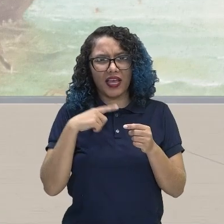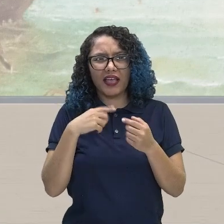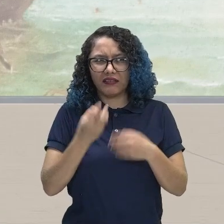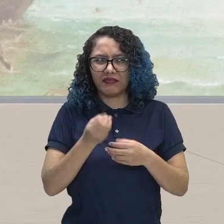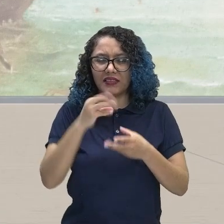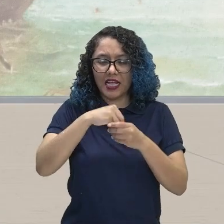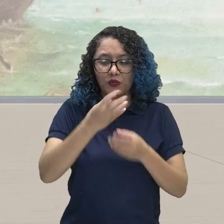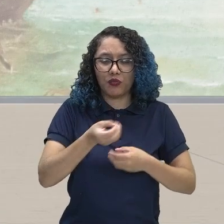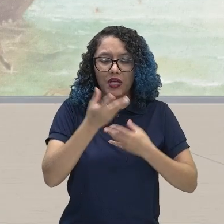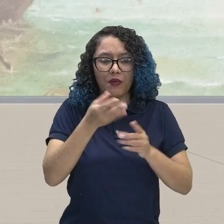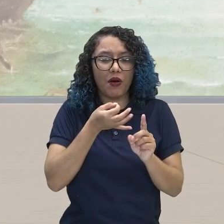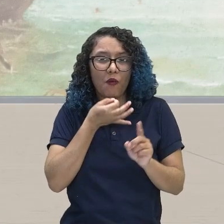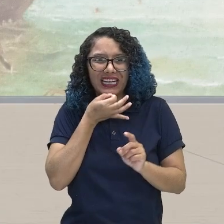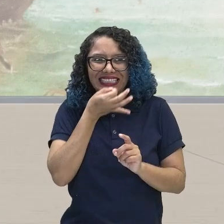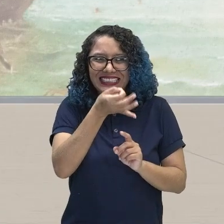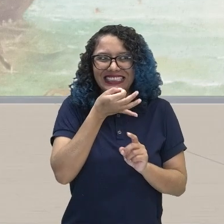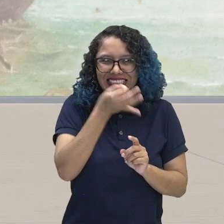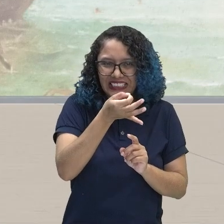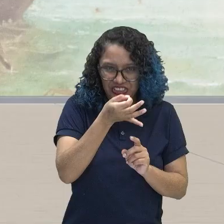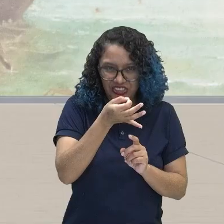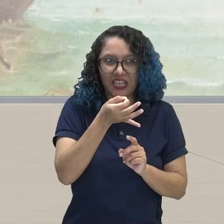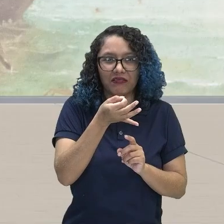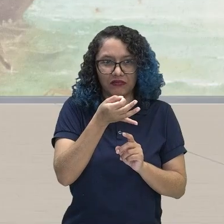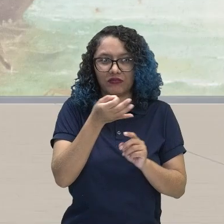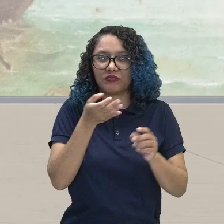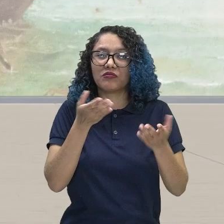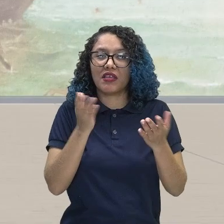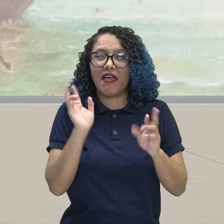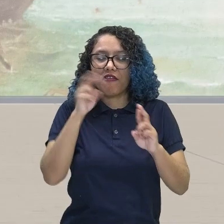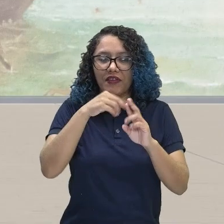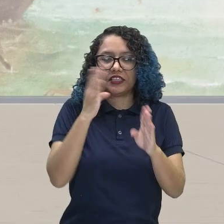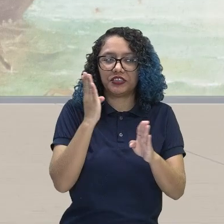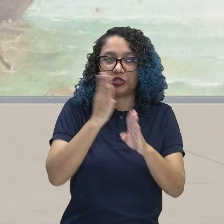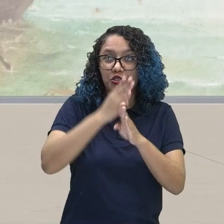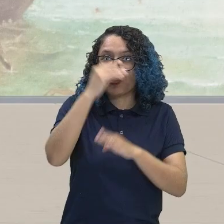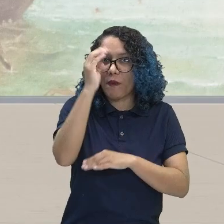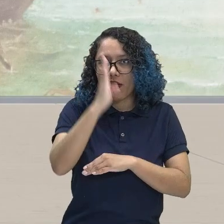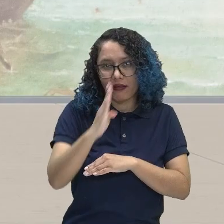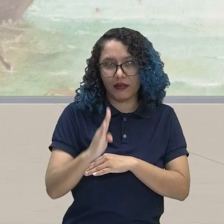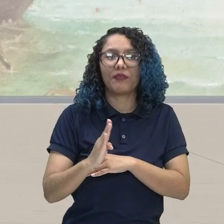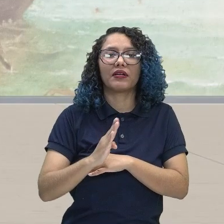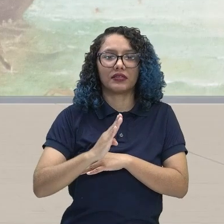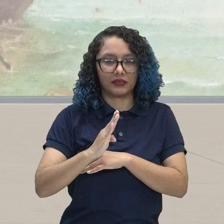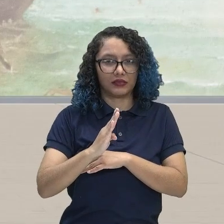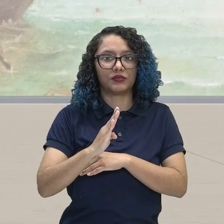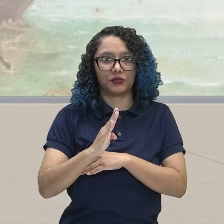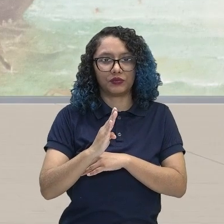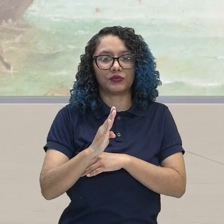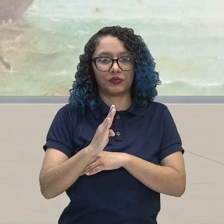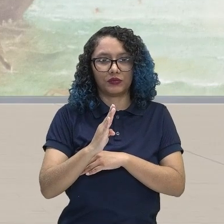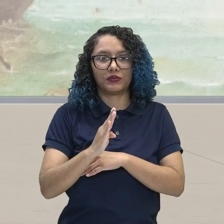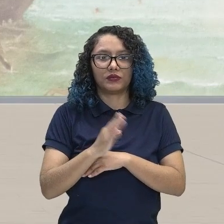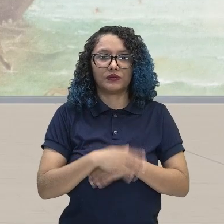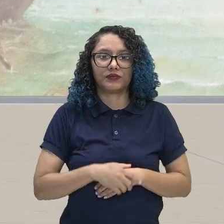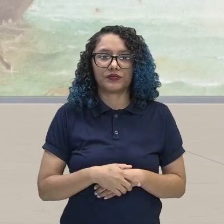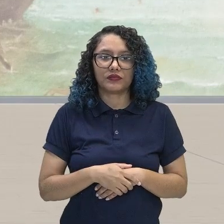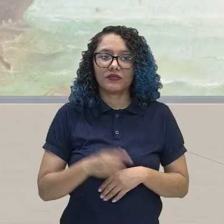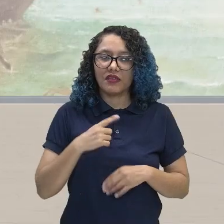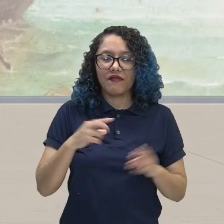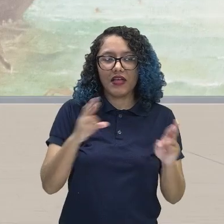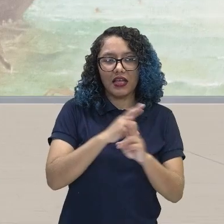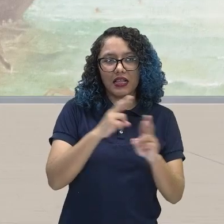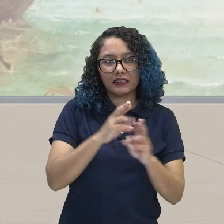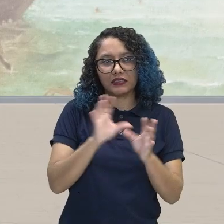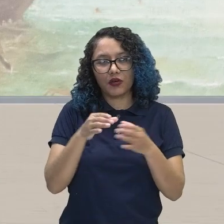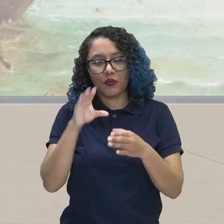né, entre a descoberta do Brasil, as terras brasileiras e os índios. Isso, no